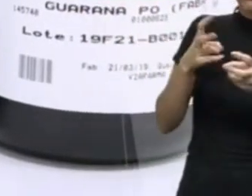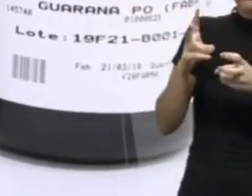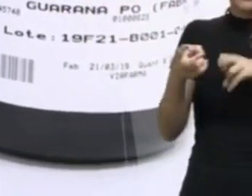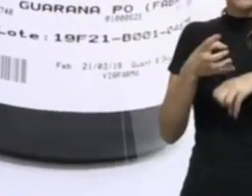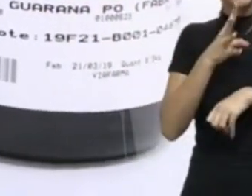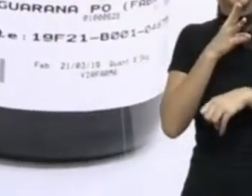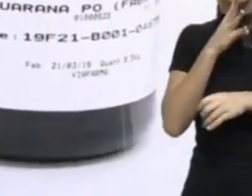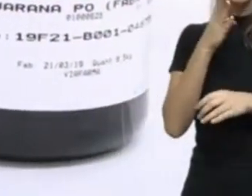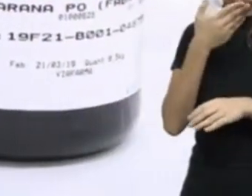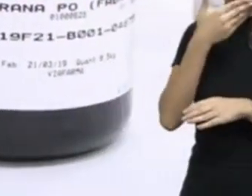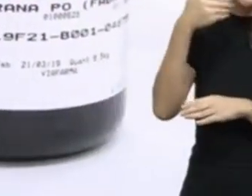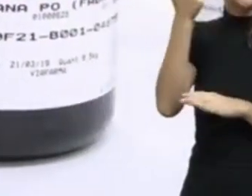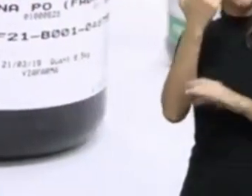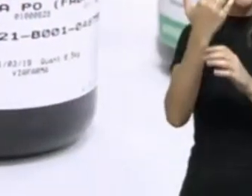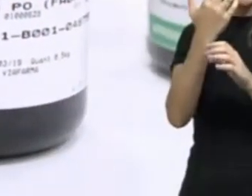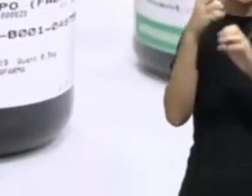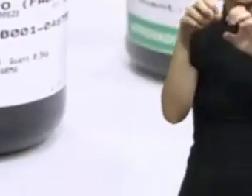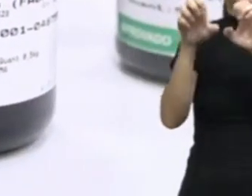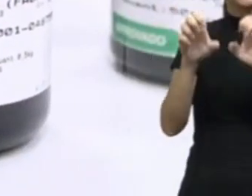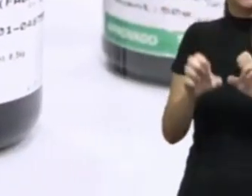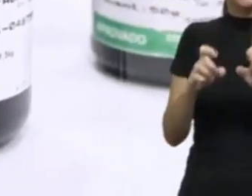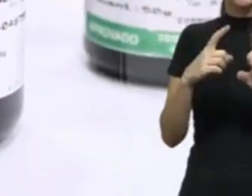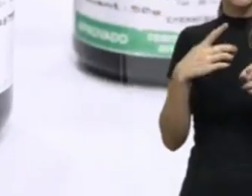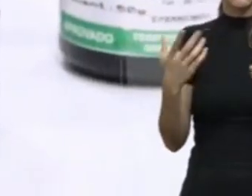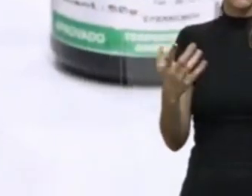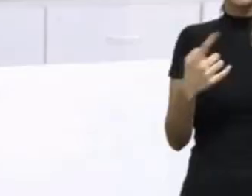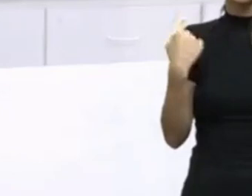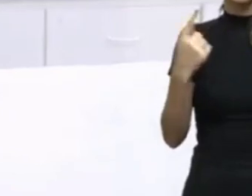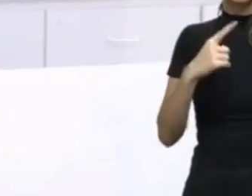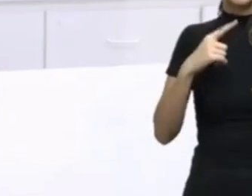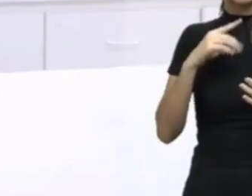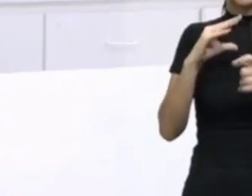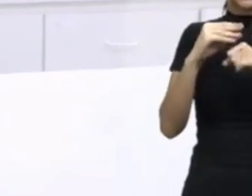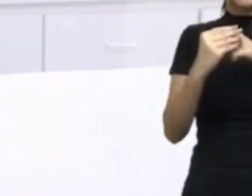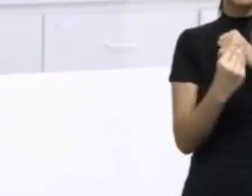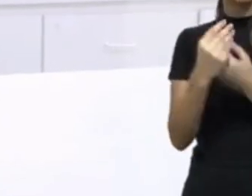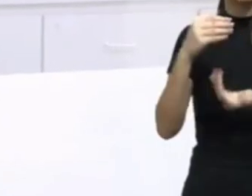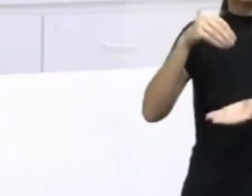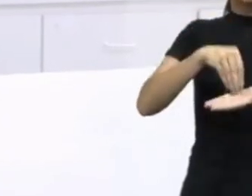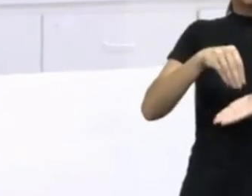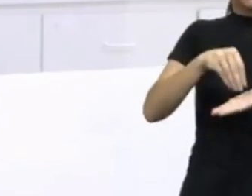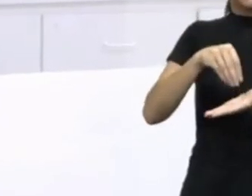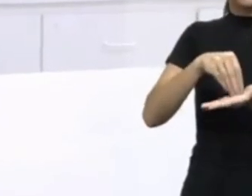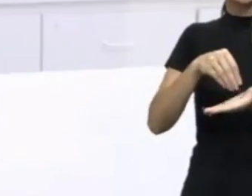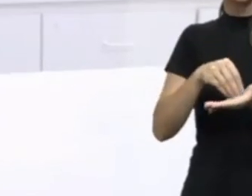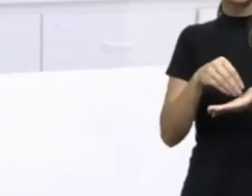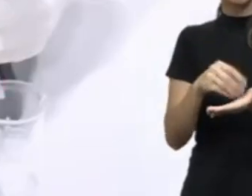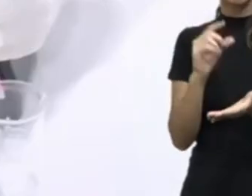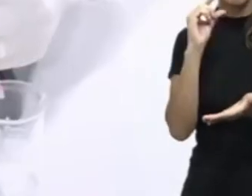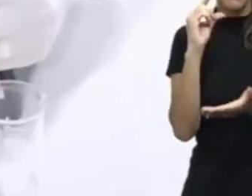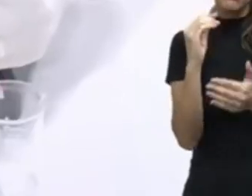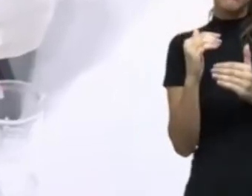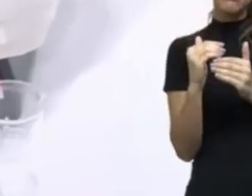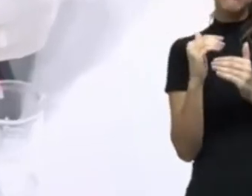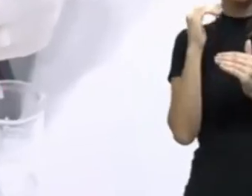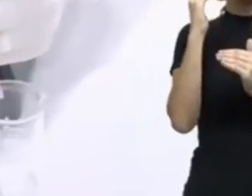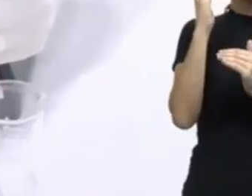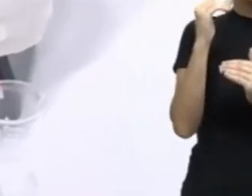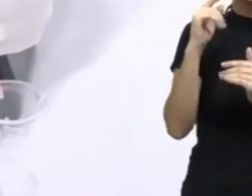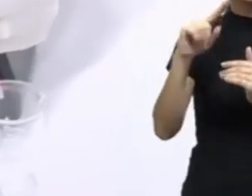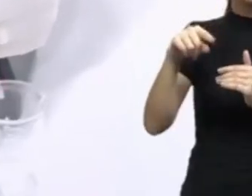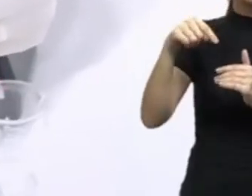estruturas químicas da natureza. Nós chegamos num limiar de conhecimento que está faltando um pequeno salto para